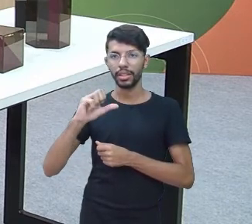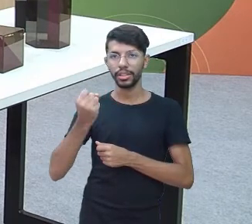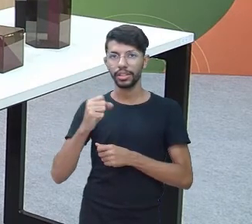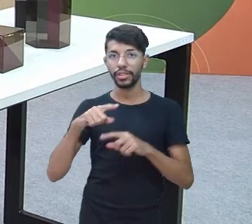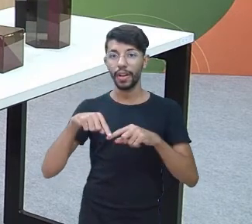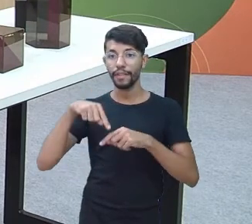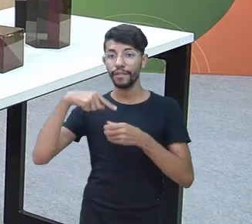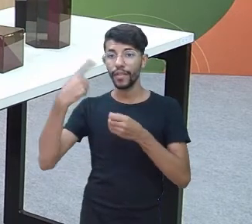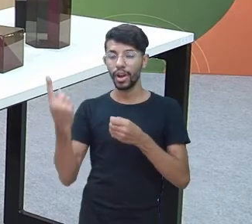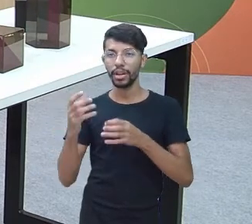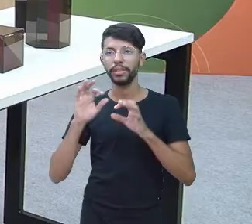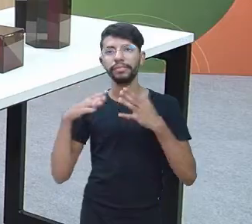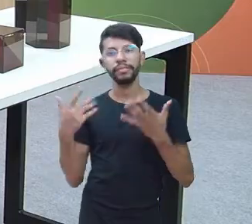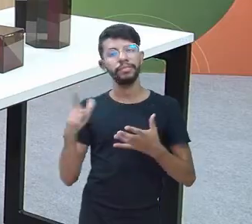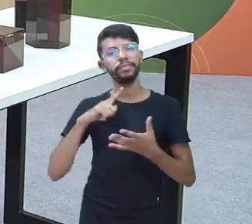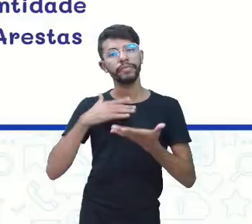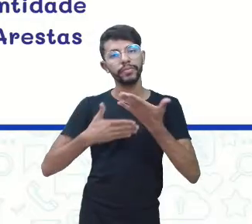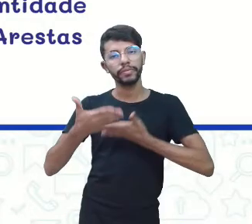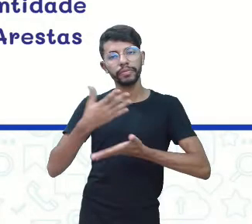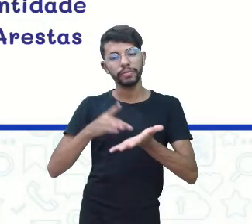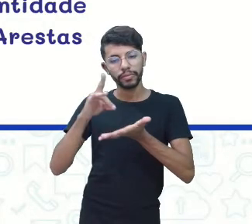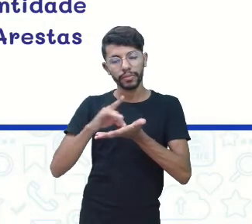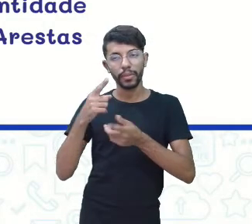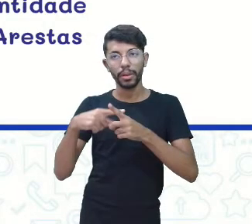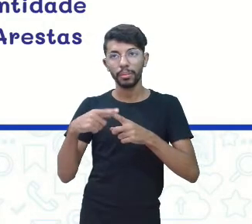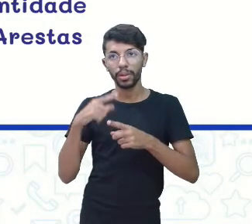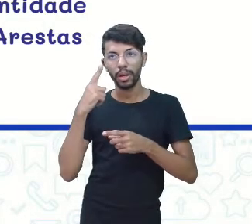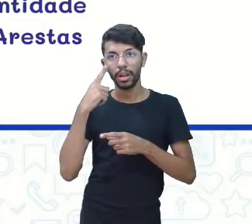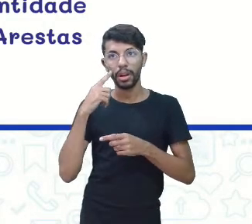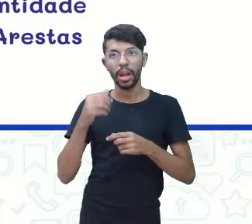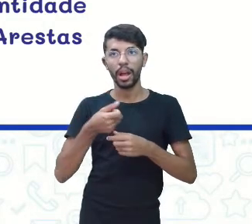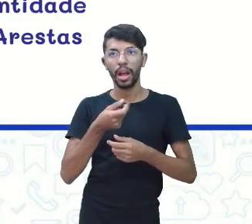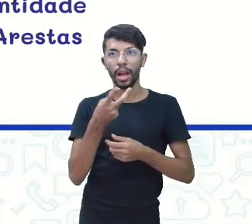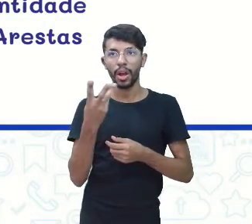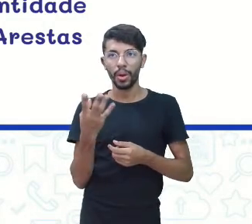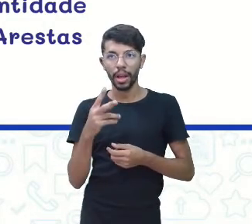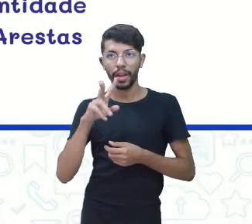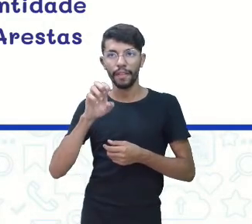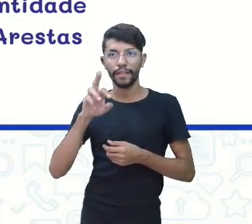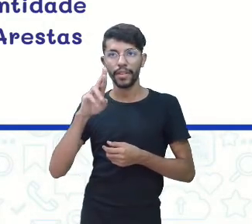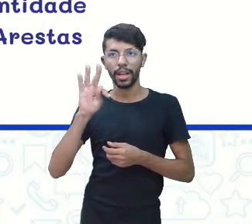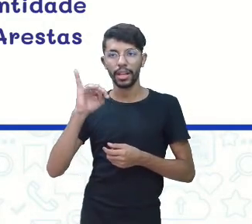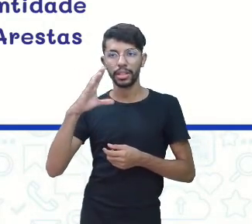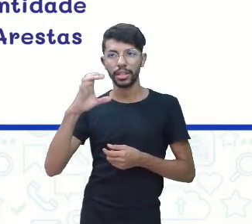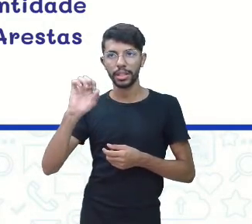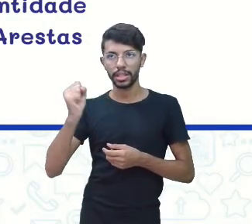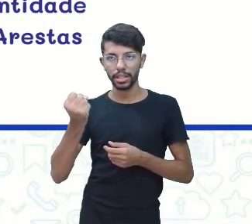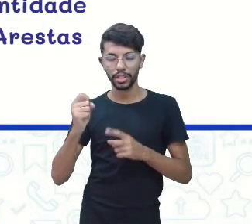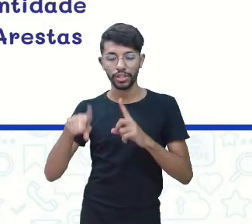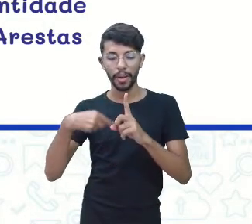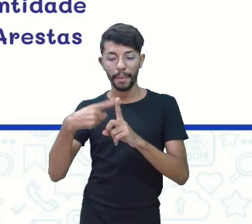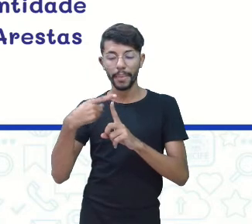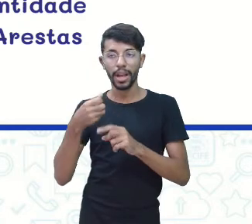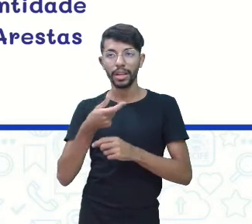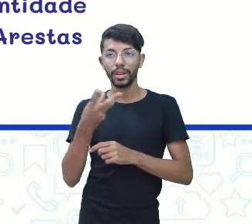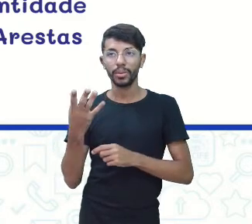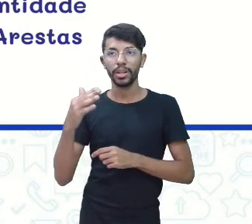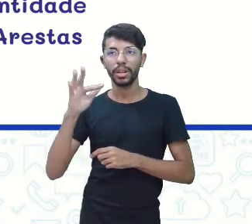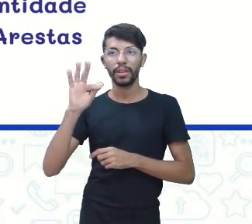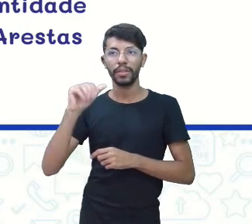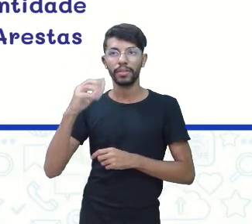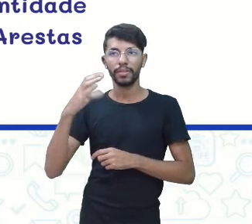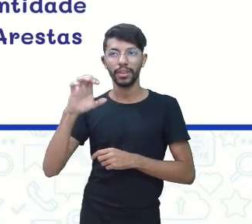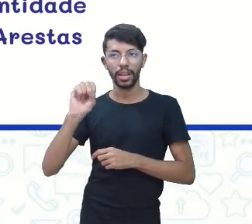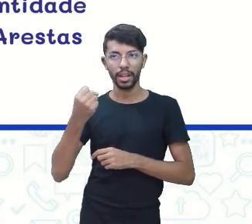relação é estabelecida dizendo que a quantidade de vértices mais a quantidade de faces vai ser igual à quantidade